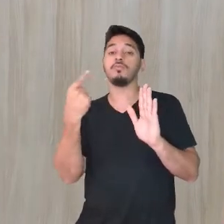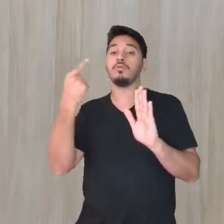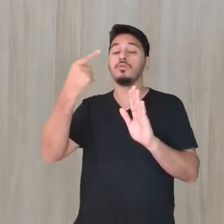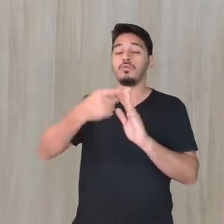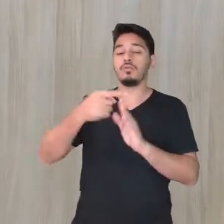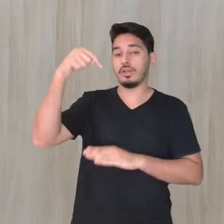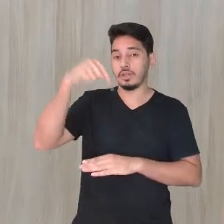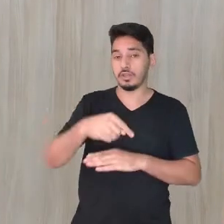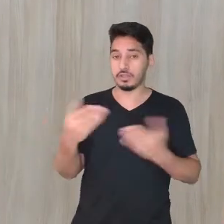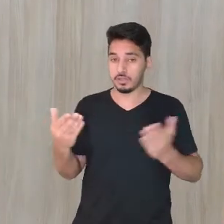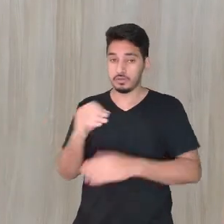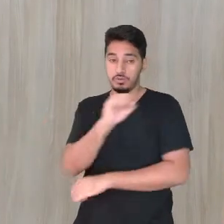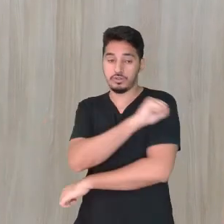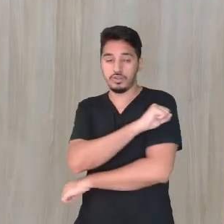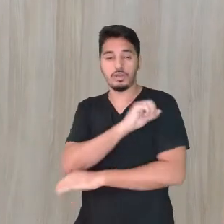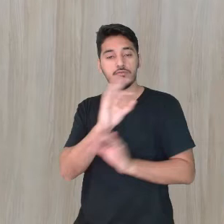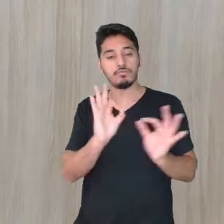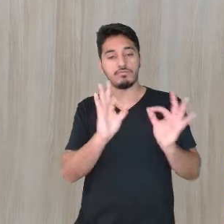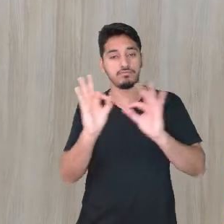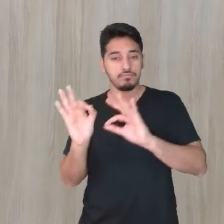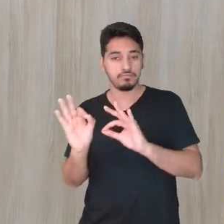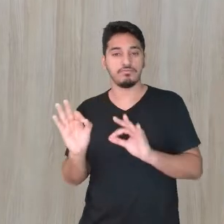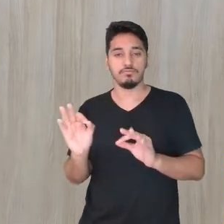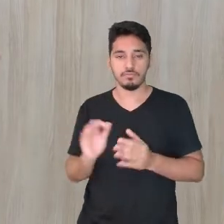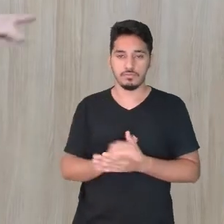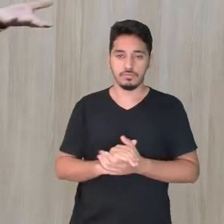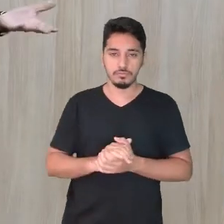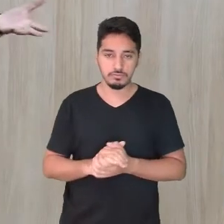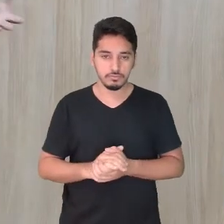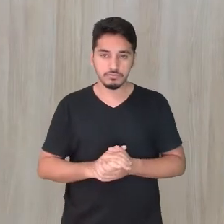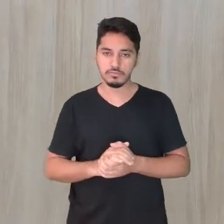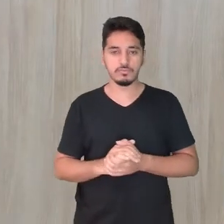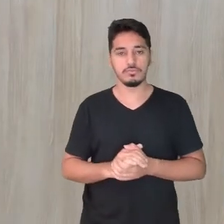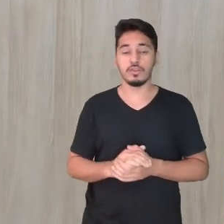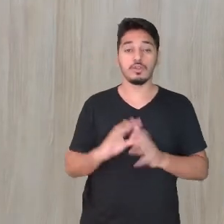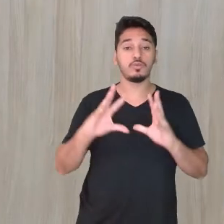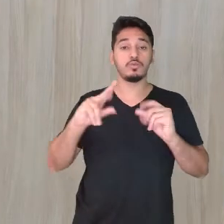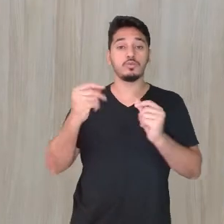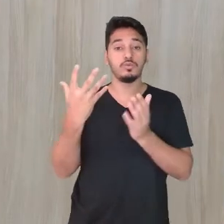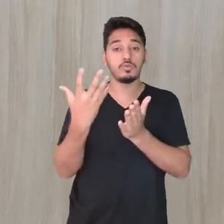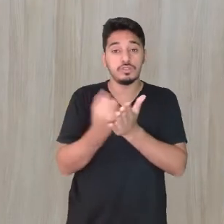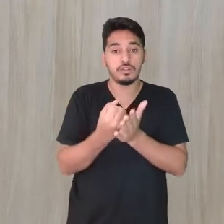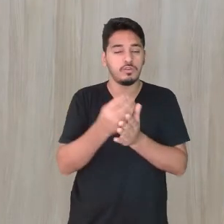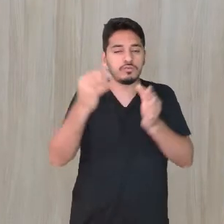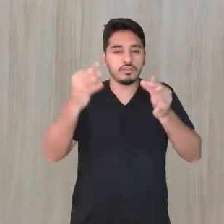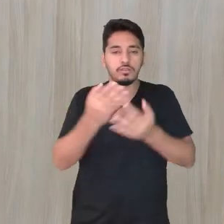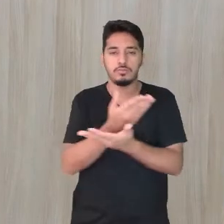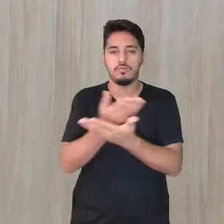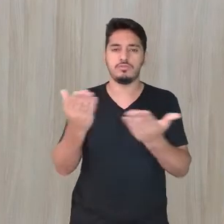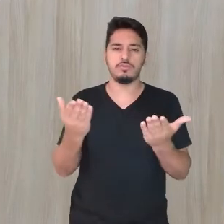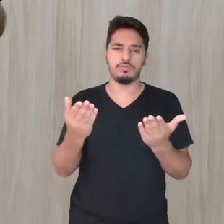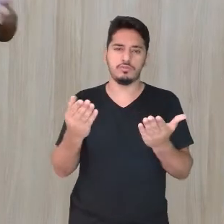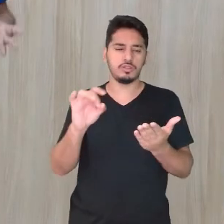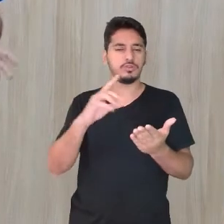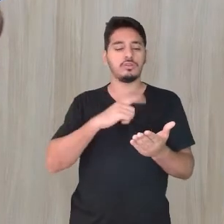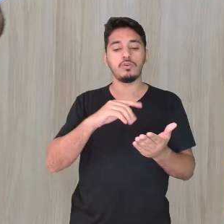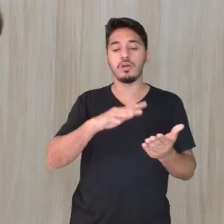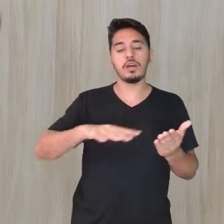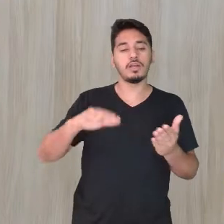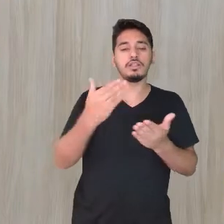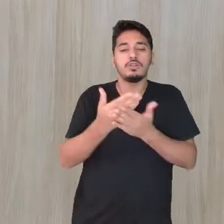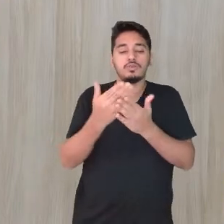Ricardinho, no 8º ano, e acompanhar o nosso conteúdo. É tudo salvo para você, tá tudo certinho. É só você ter um ambiente de